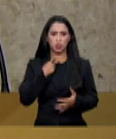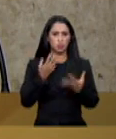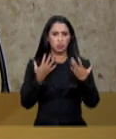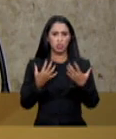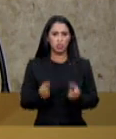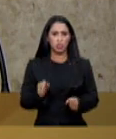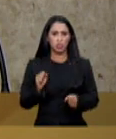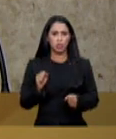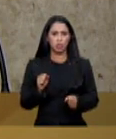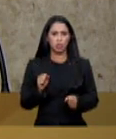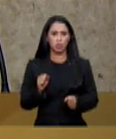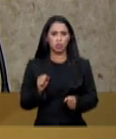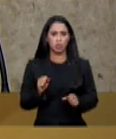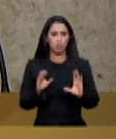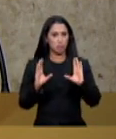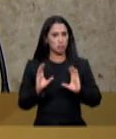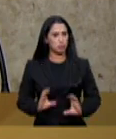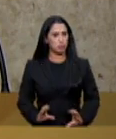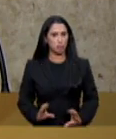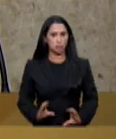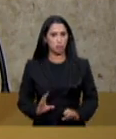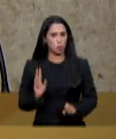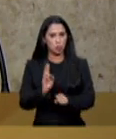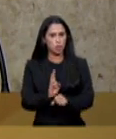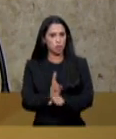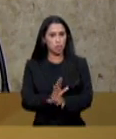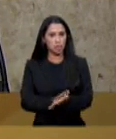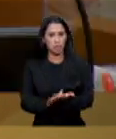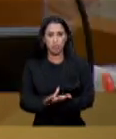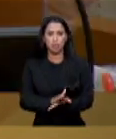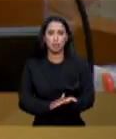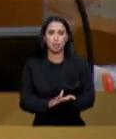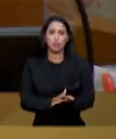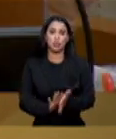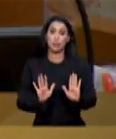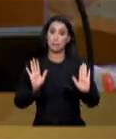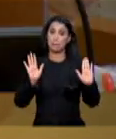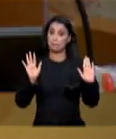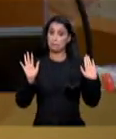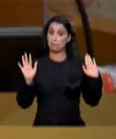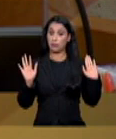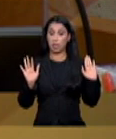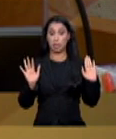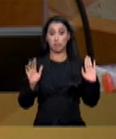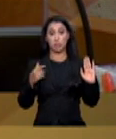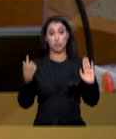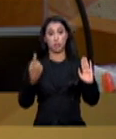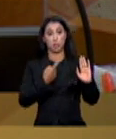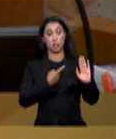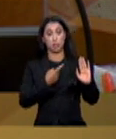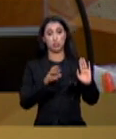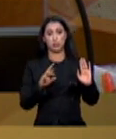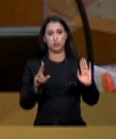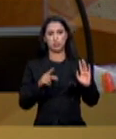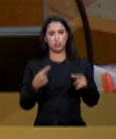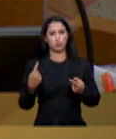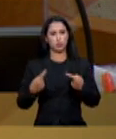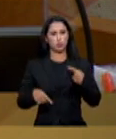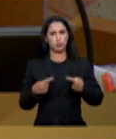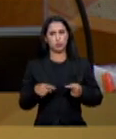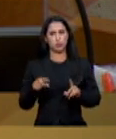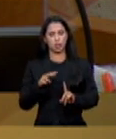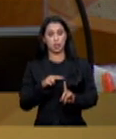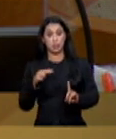com a proteção desse cidadão. Mas aqui nós não estamos discutindo essa